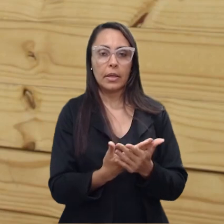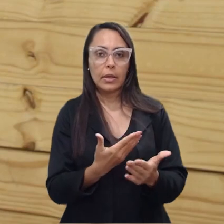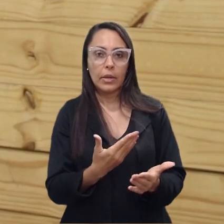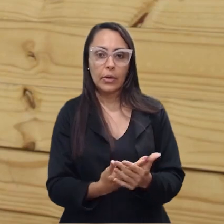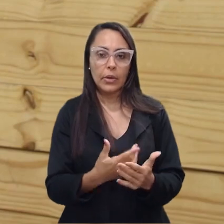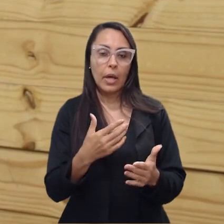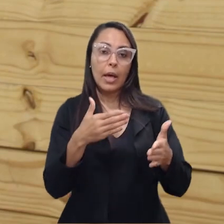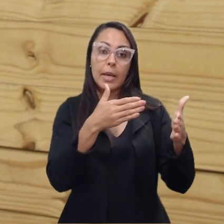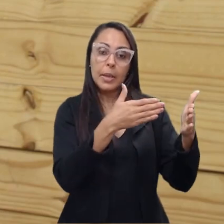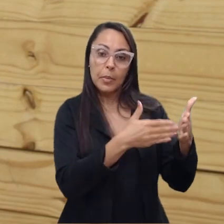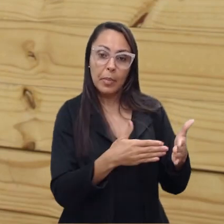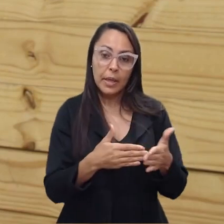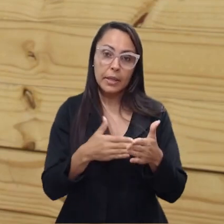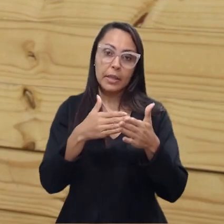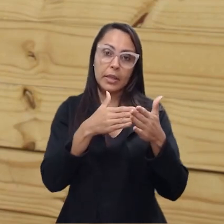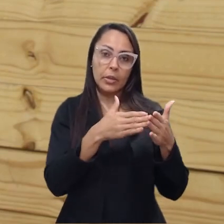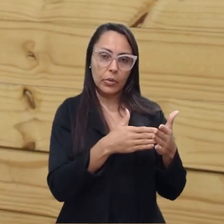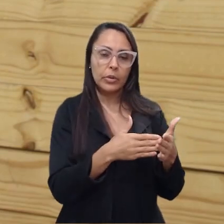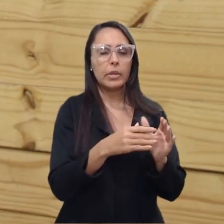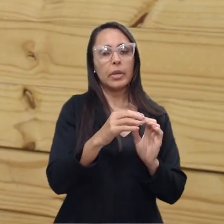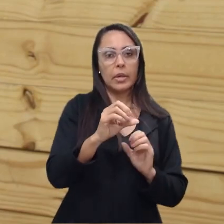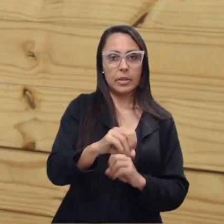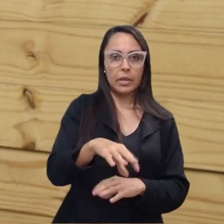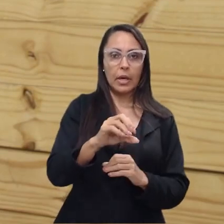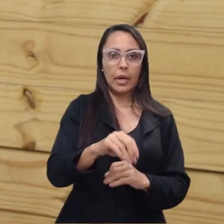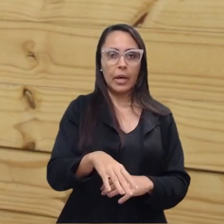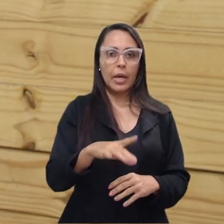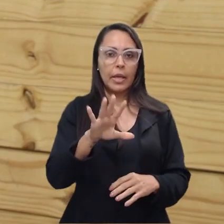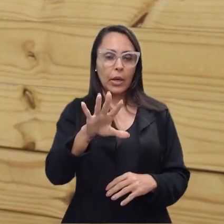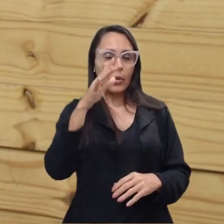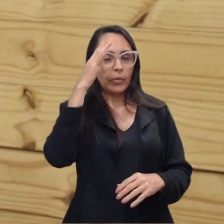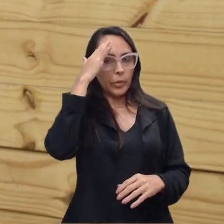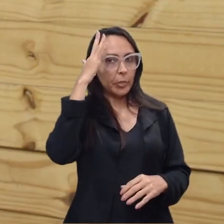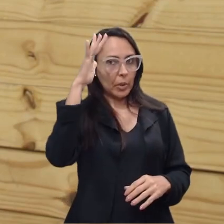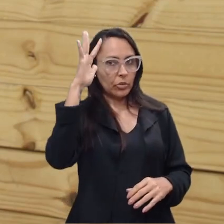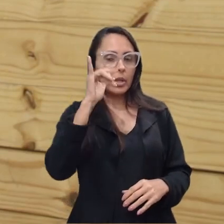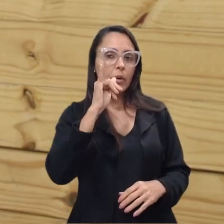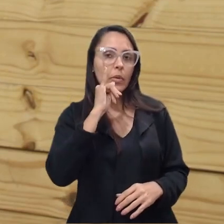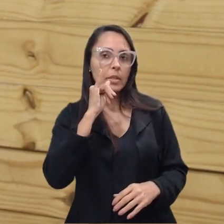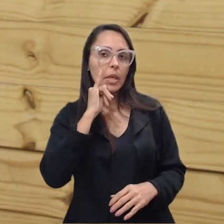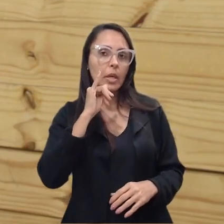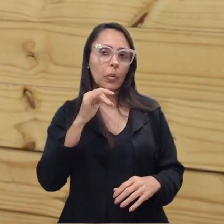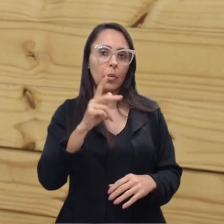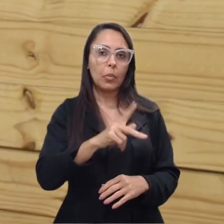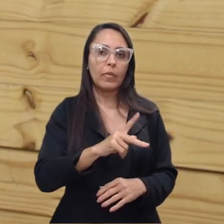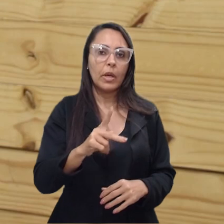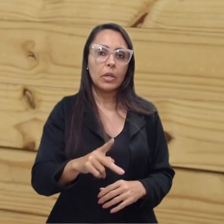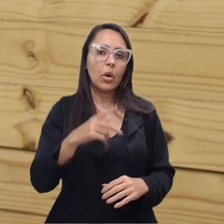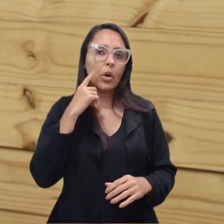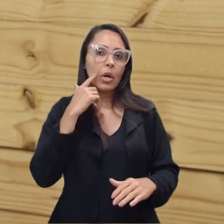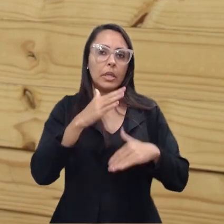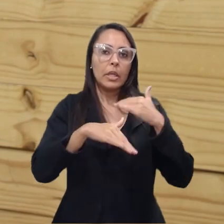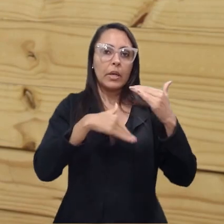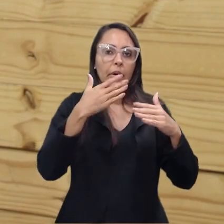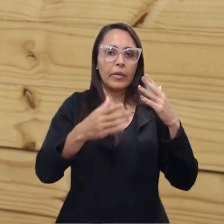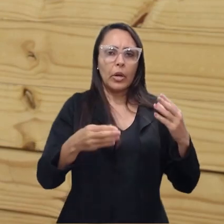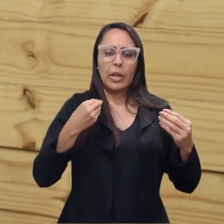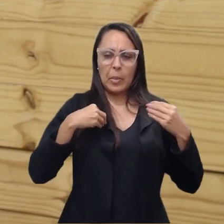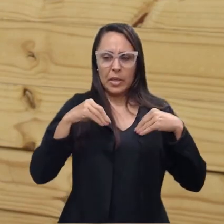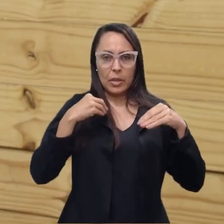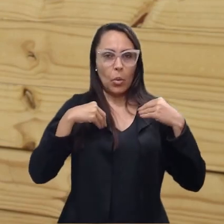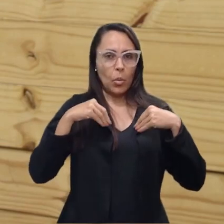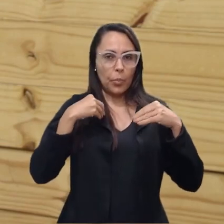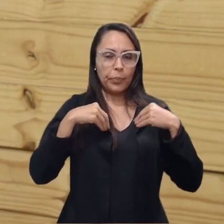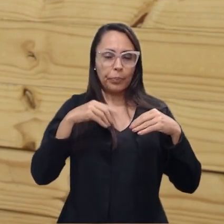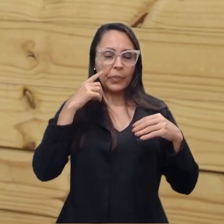doença impeditiva ao exercício de sua função. Então, vamos imaginar um professor que desenvolveu um quadro de